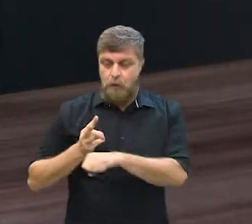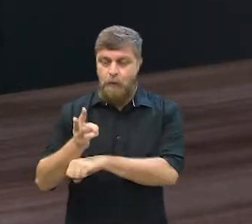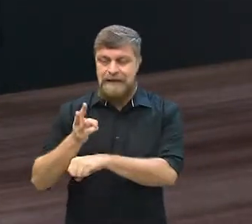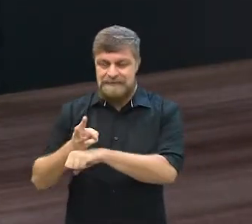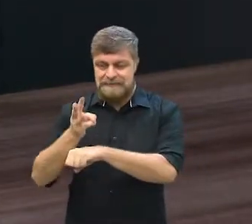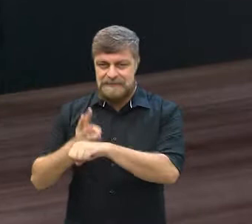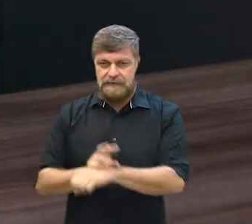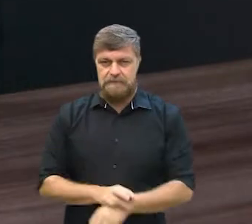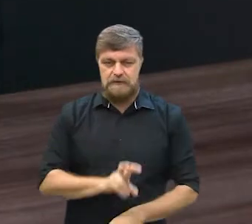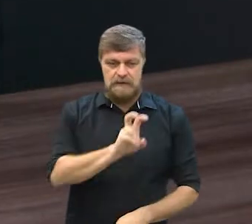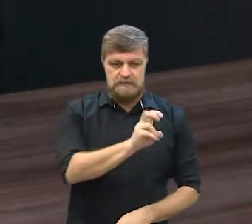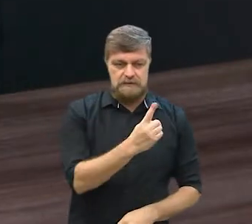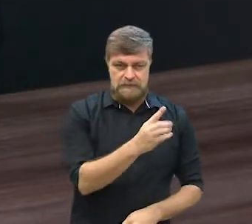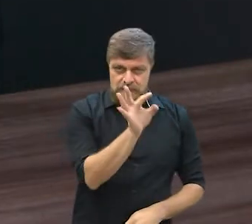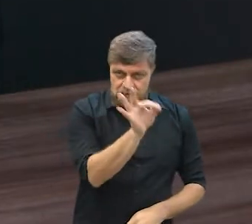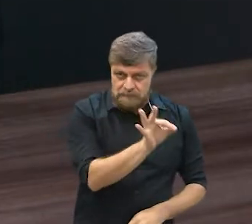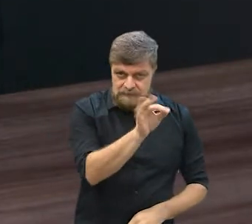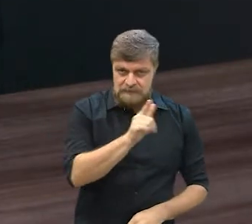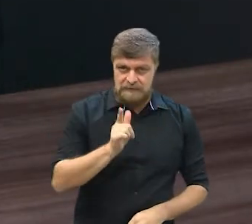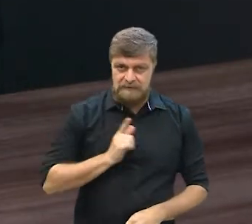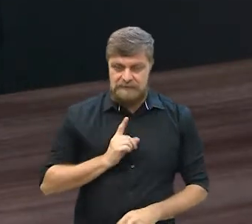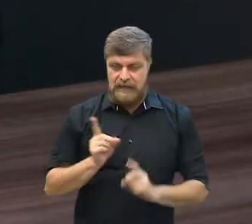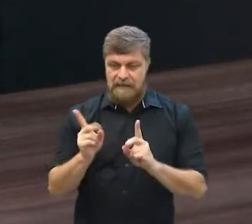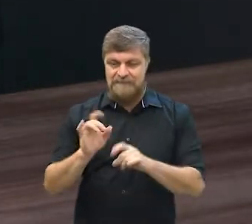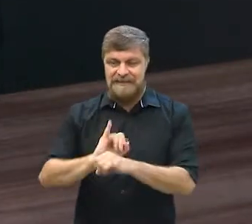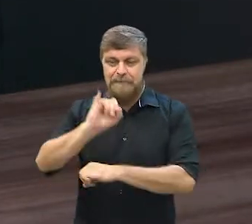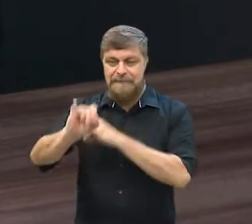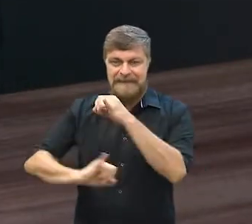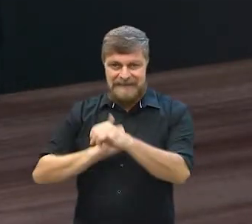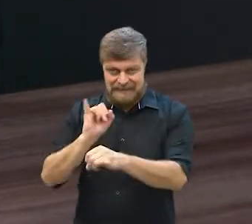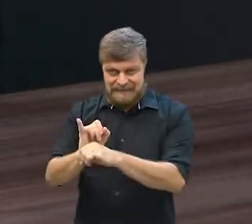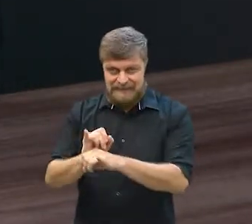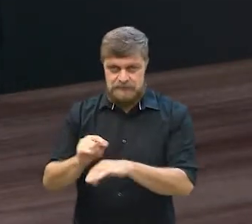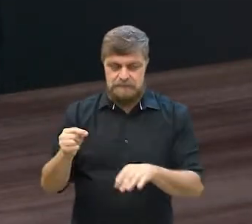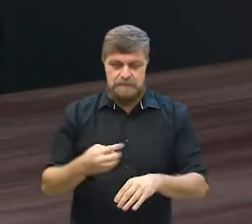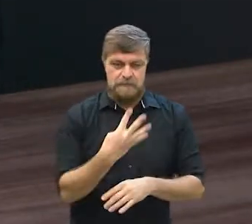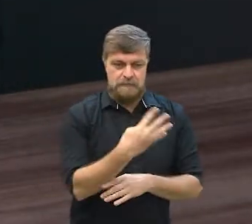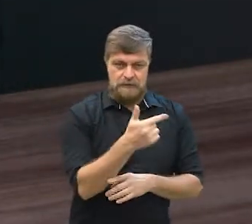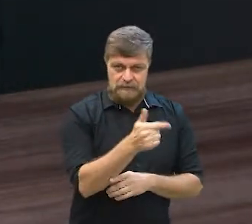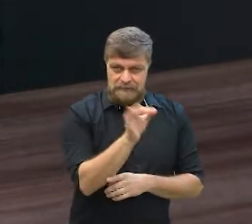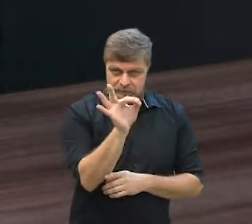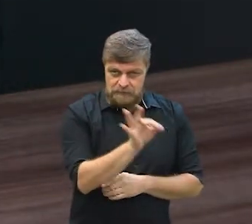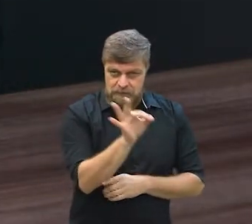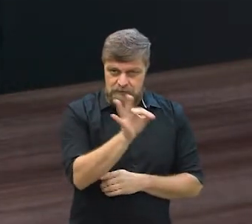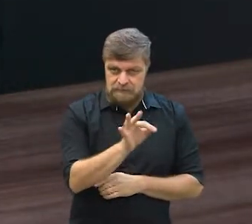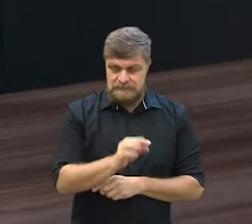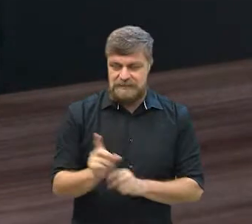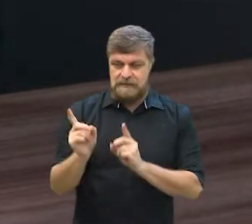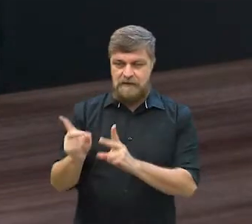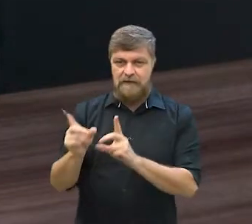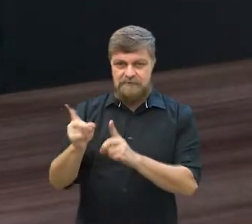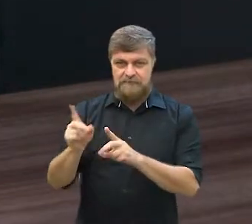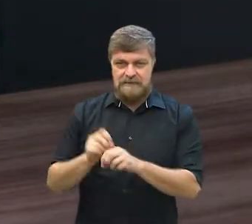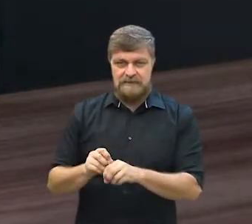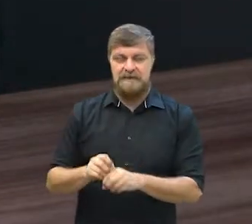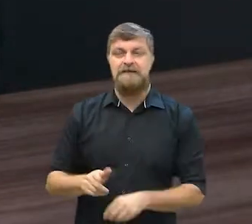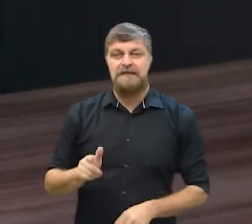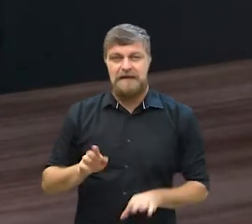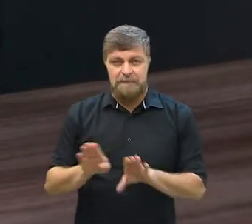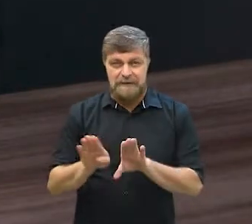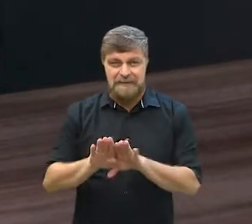adotaram o WhatsApp, 51% o e-commerce próprio, 42% vendas online